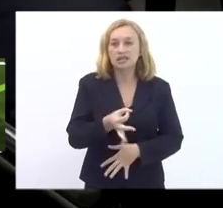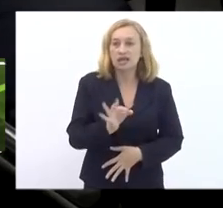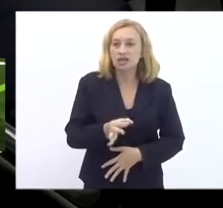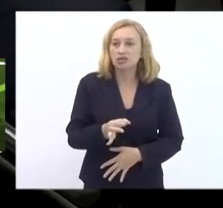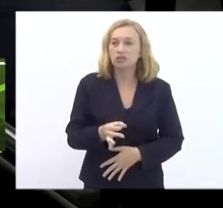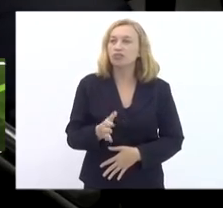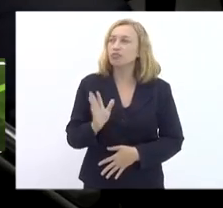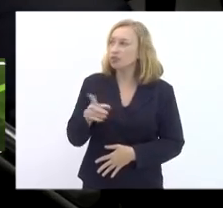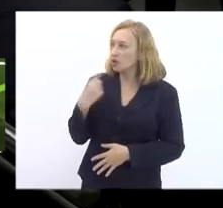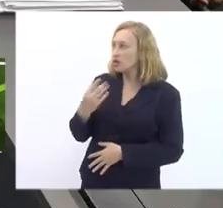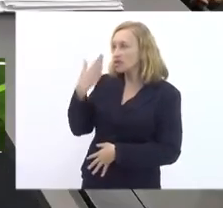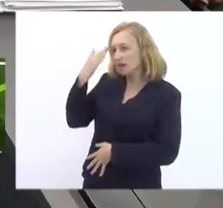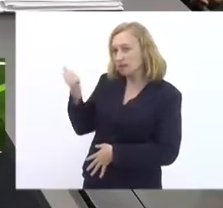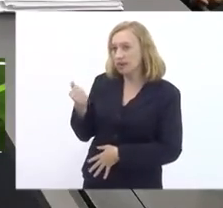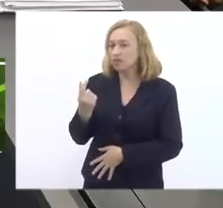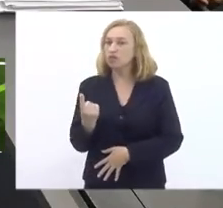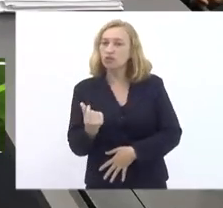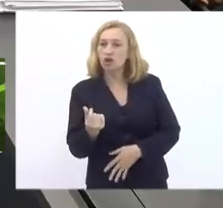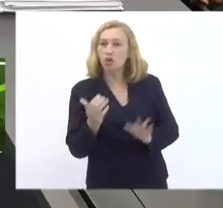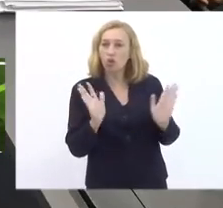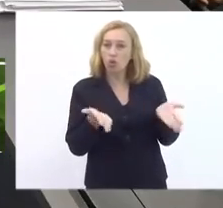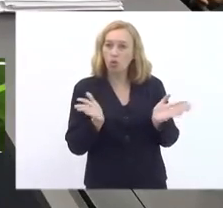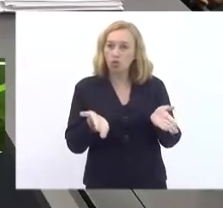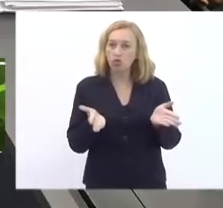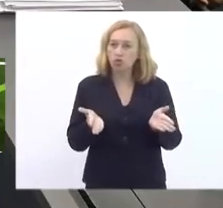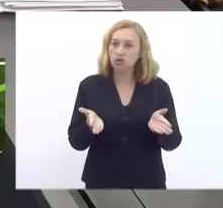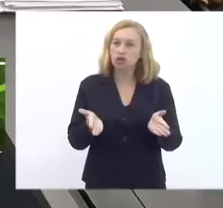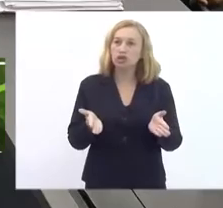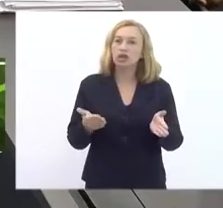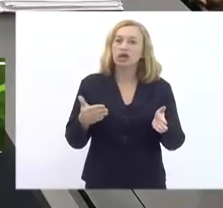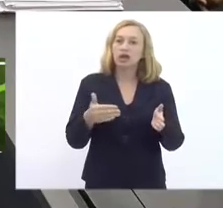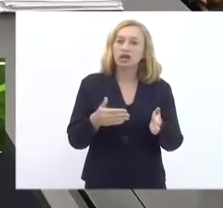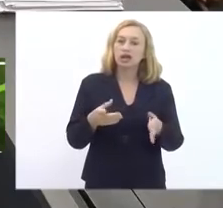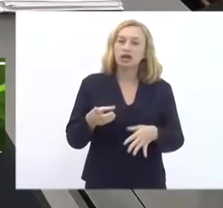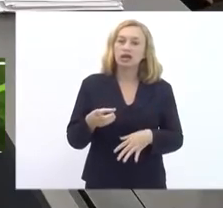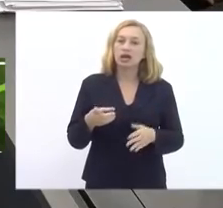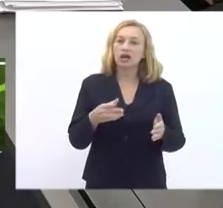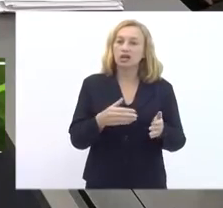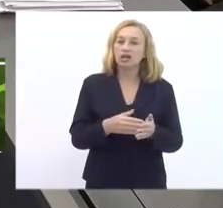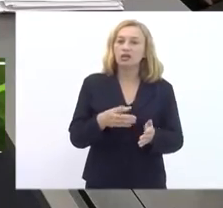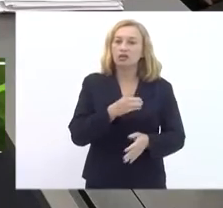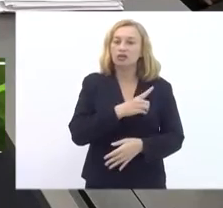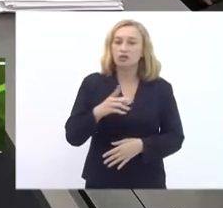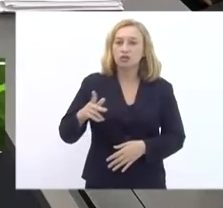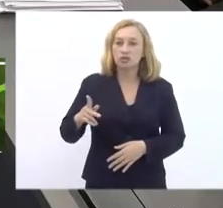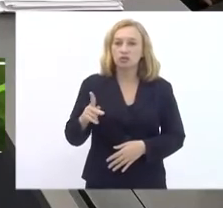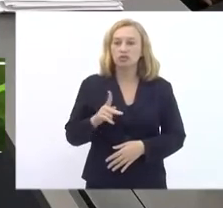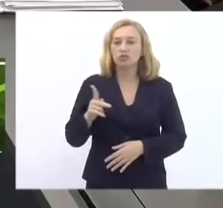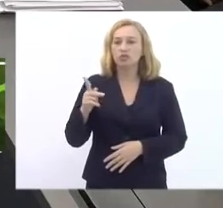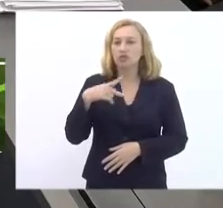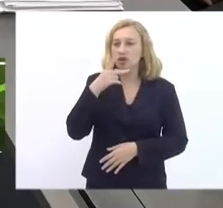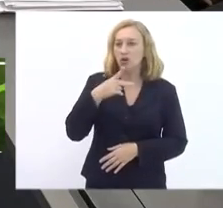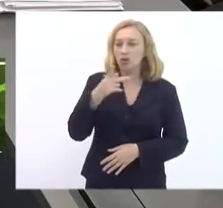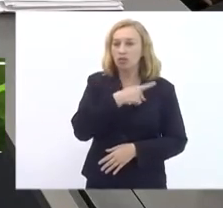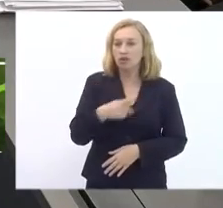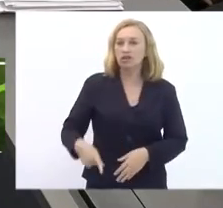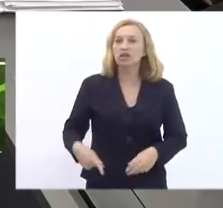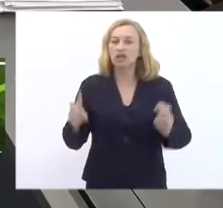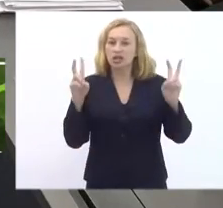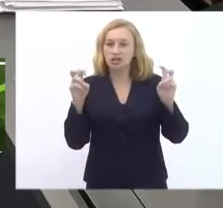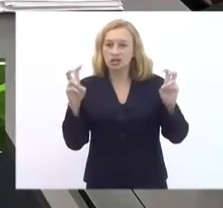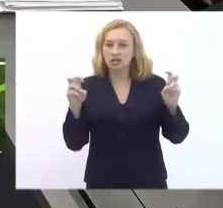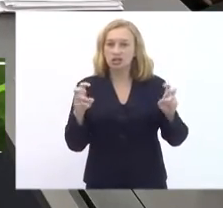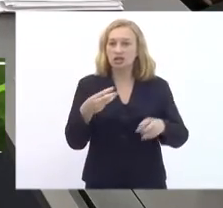como a gente sabe, a tarifa hoje, até o defensor trouxe, presidente, essa questão do aumento